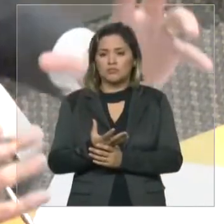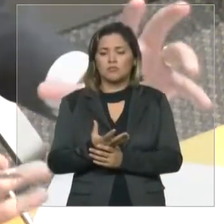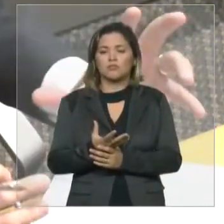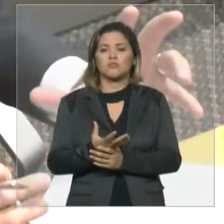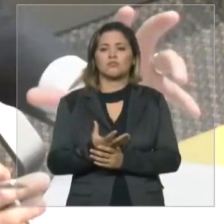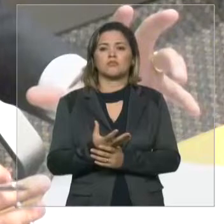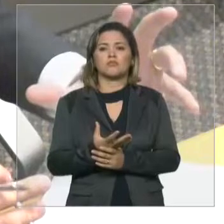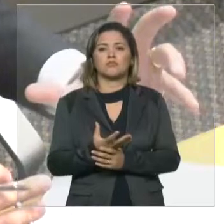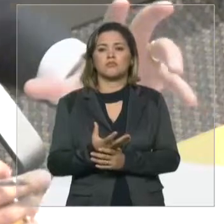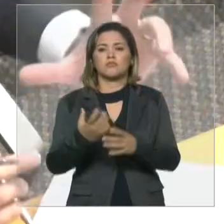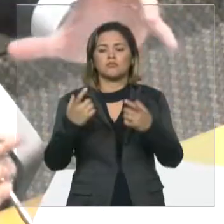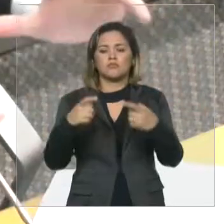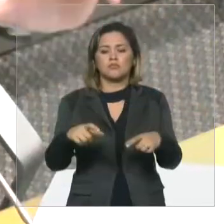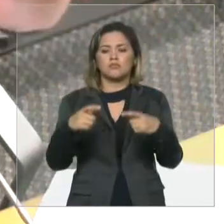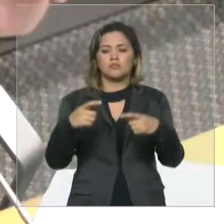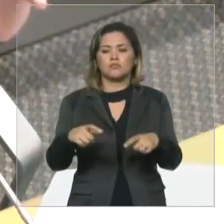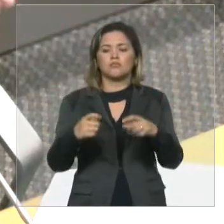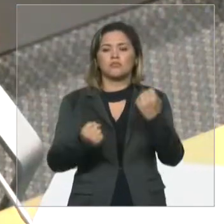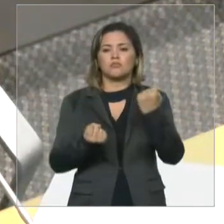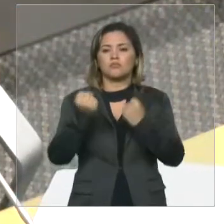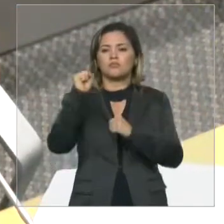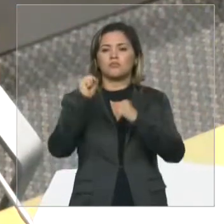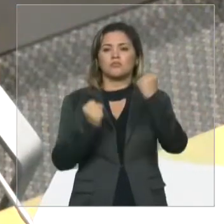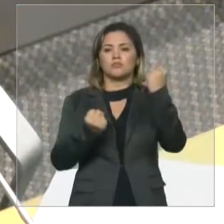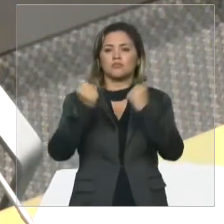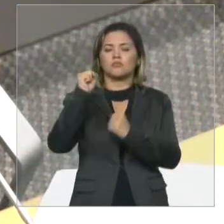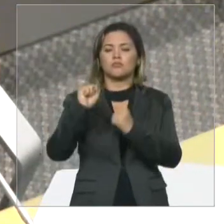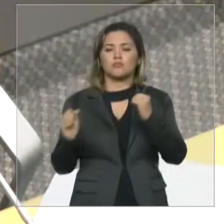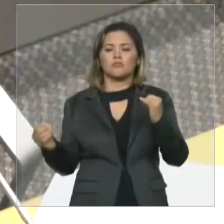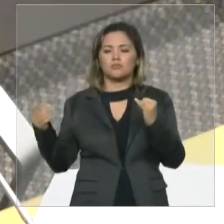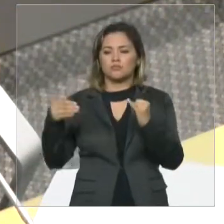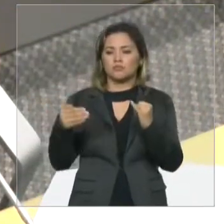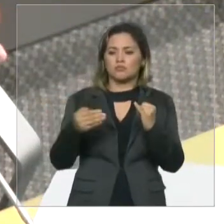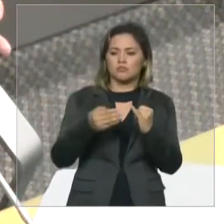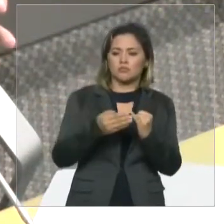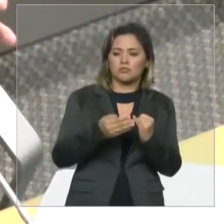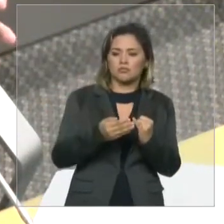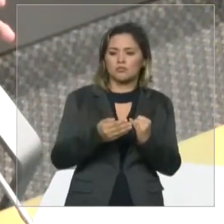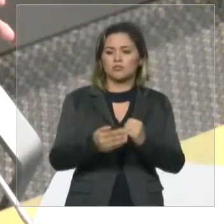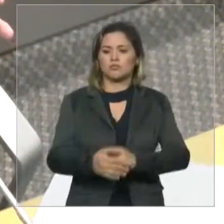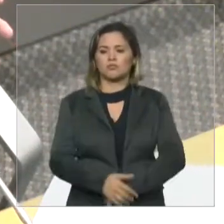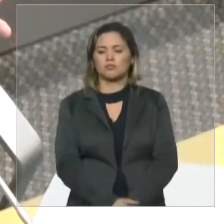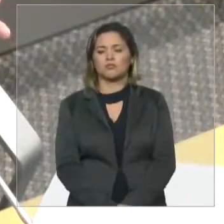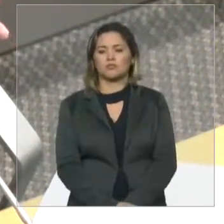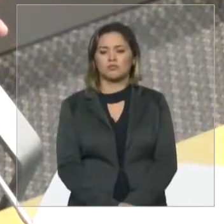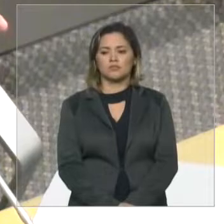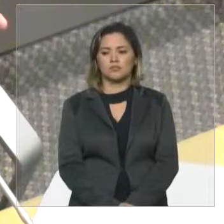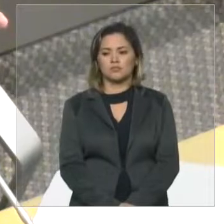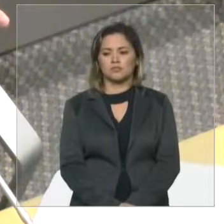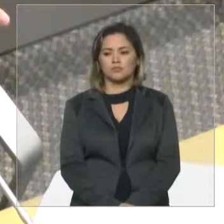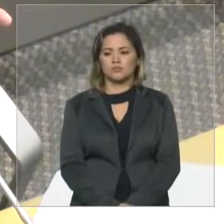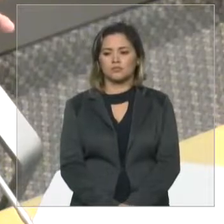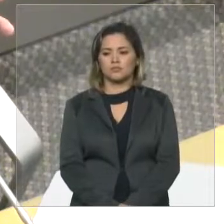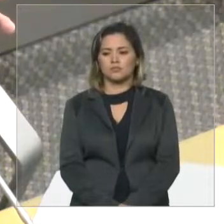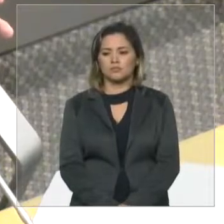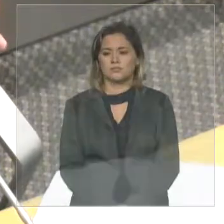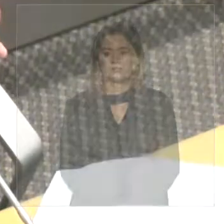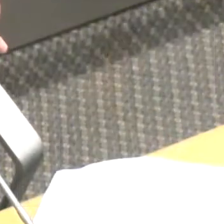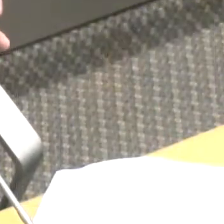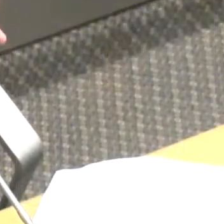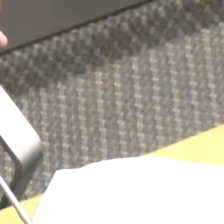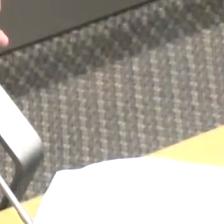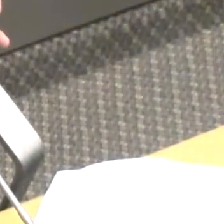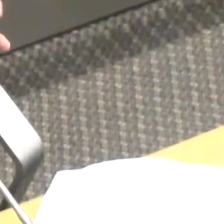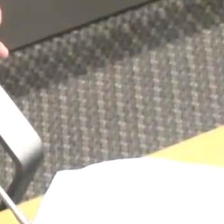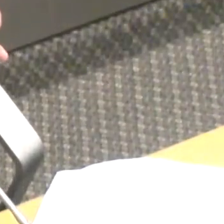o complexo, e no artigo 3º, ele coloca que a